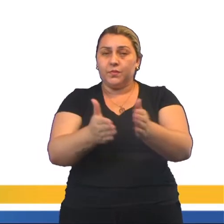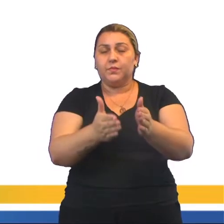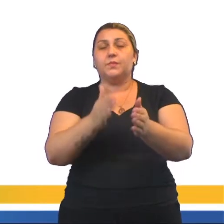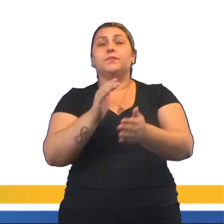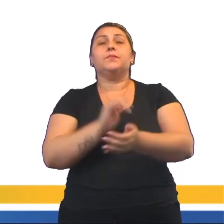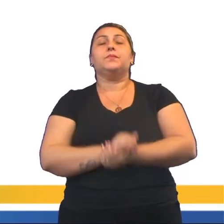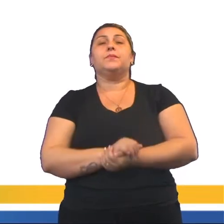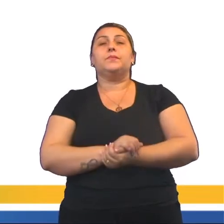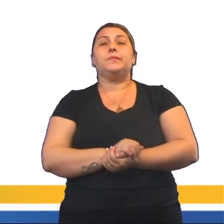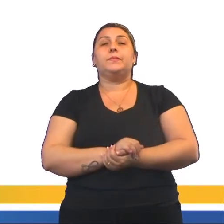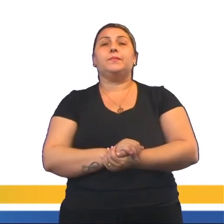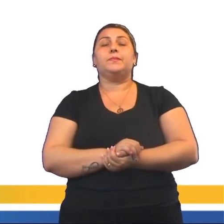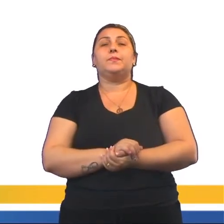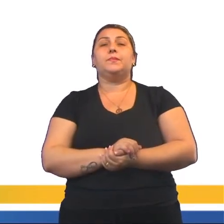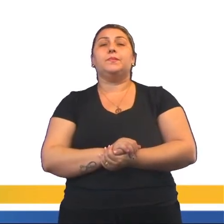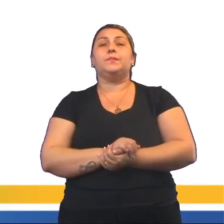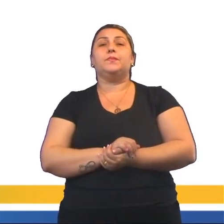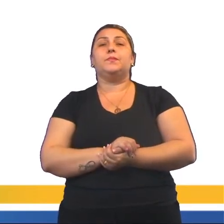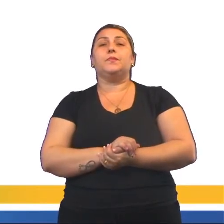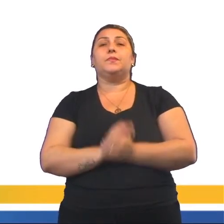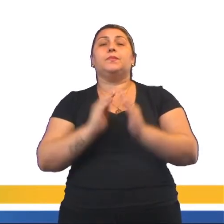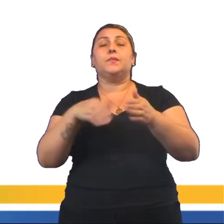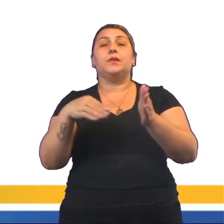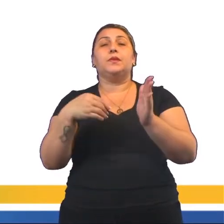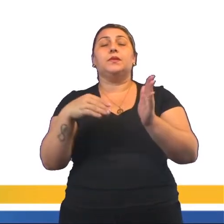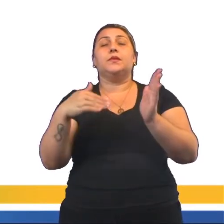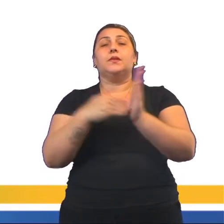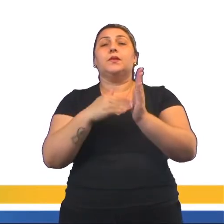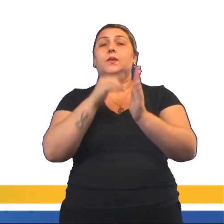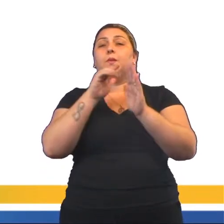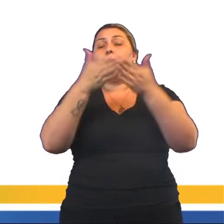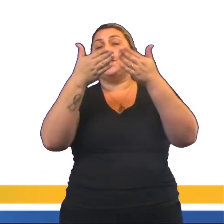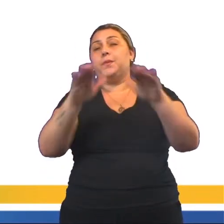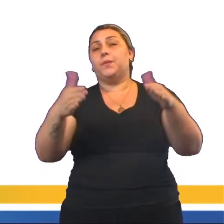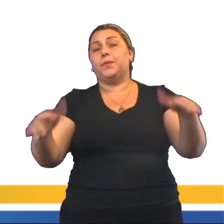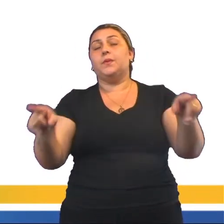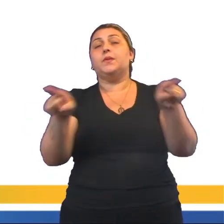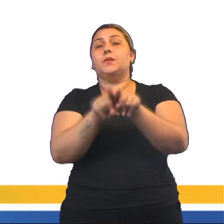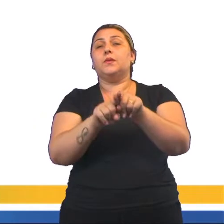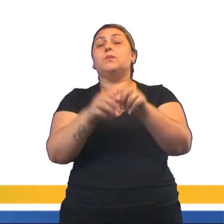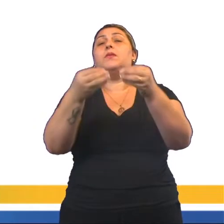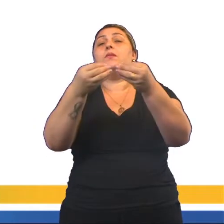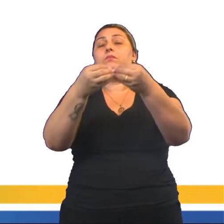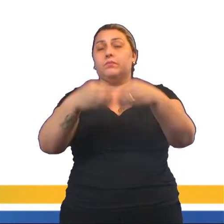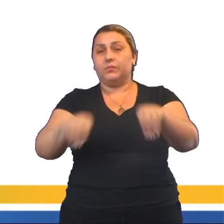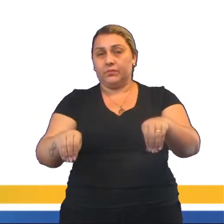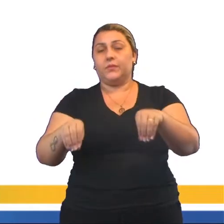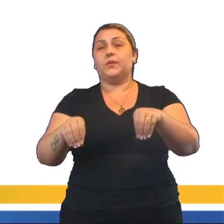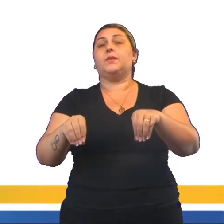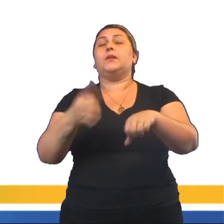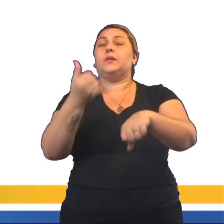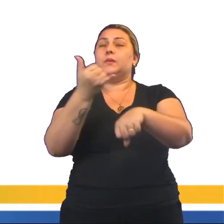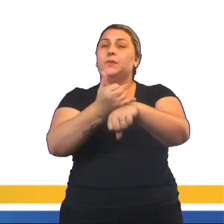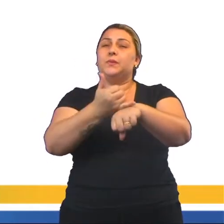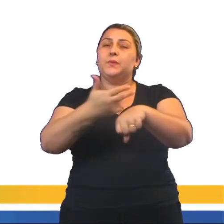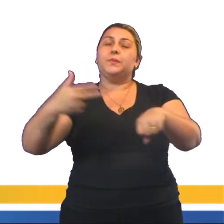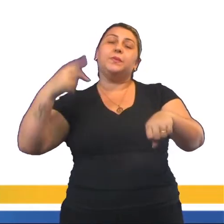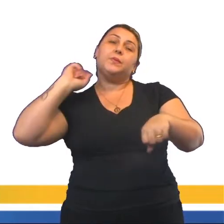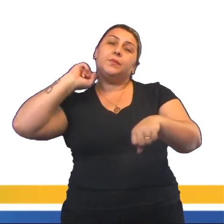se desembocam nos mares, então o mar também foi atingido pelos resíduos